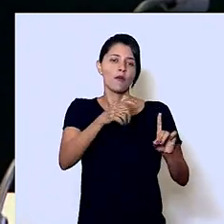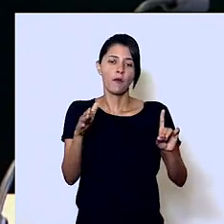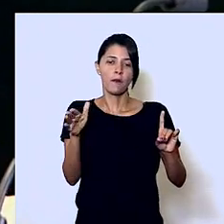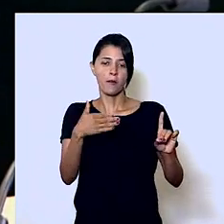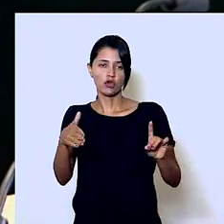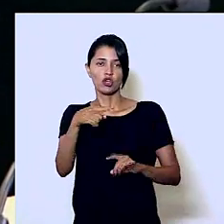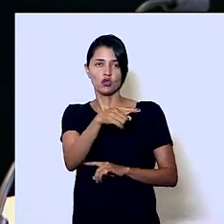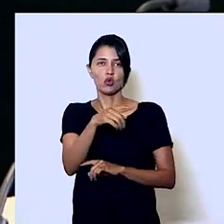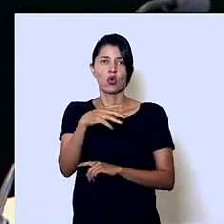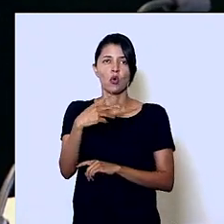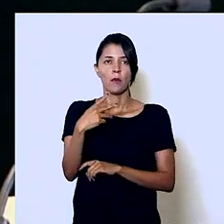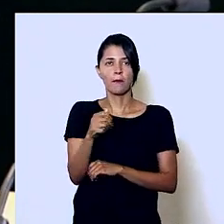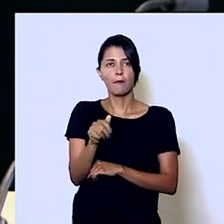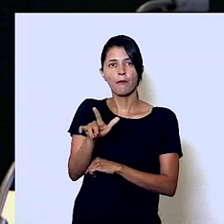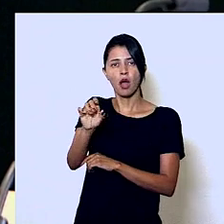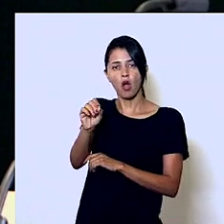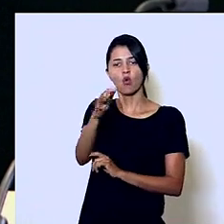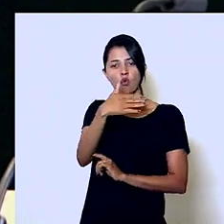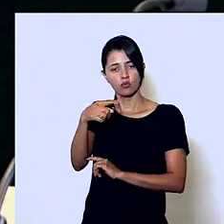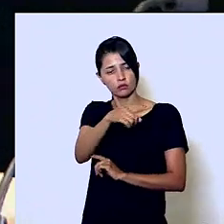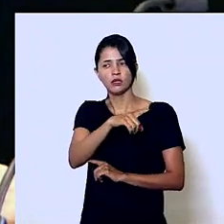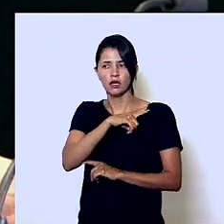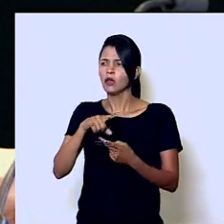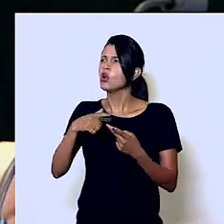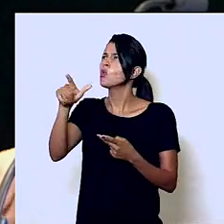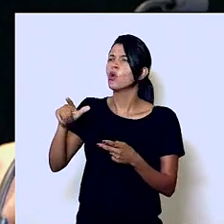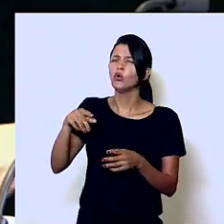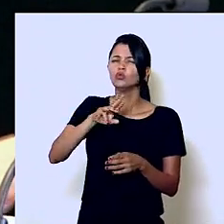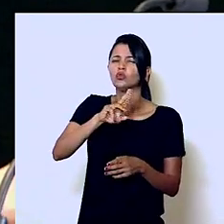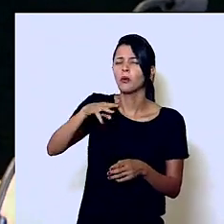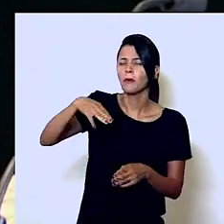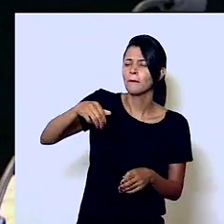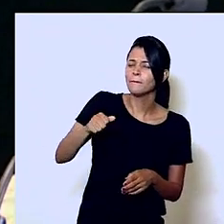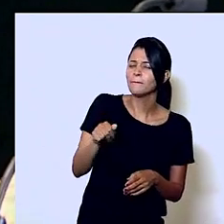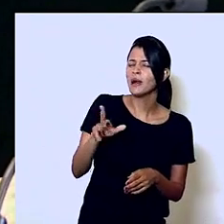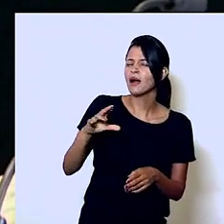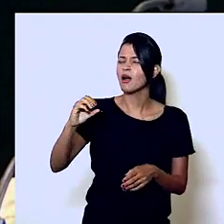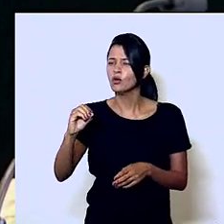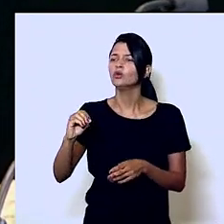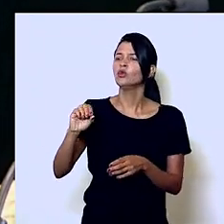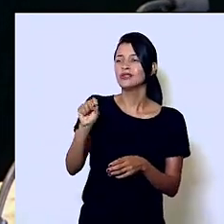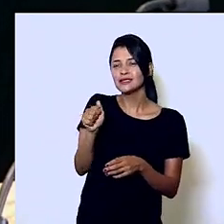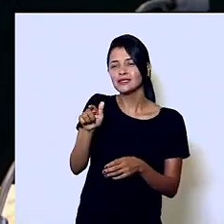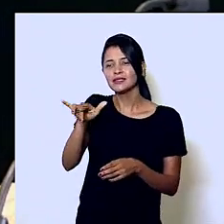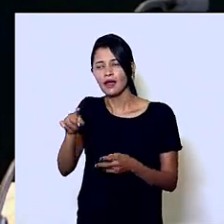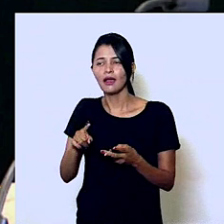Mauro, o publicitário? Mauro Salles, embaixador Recupero,